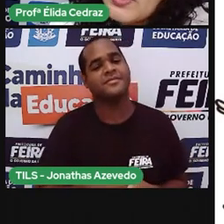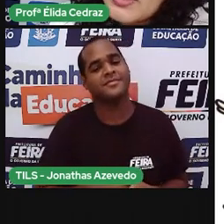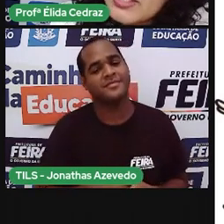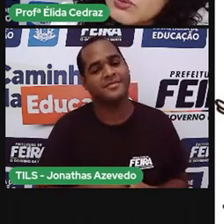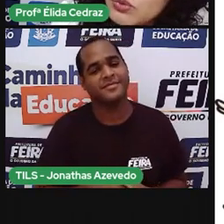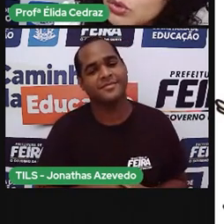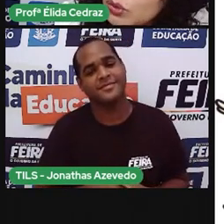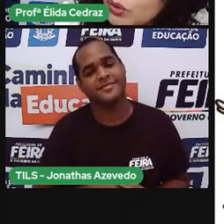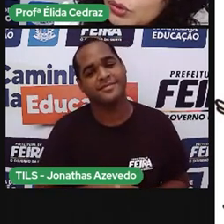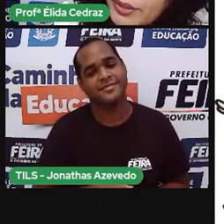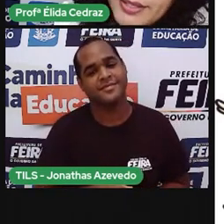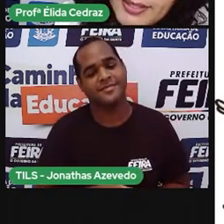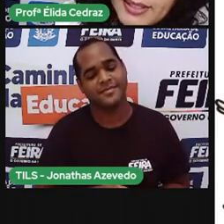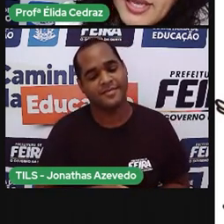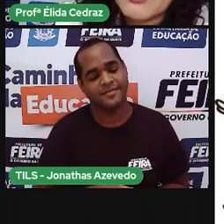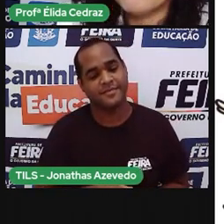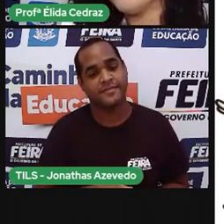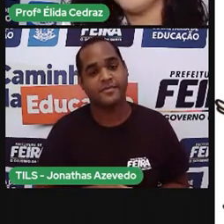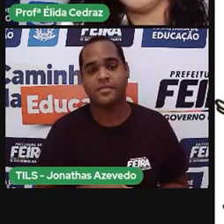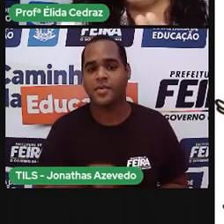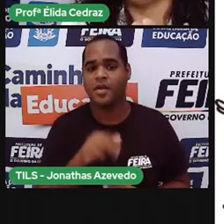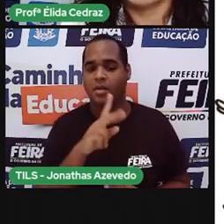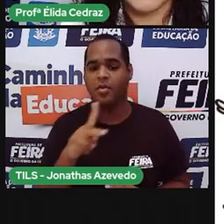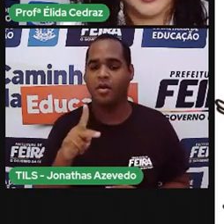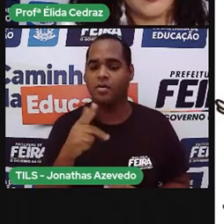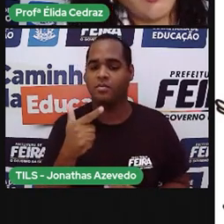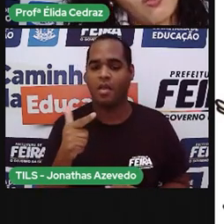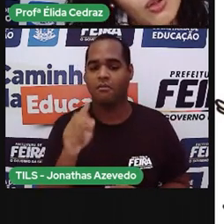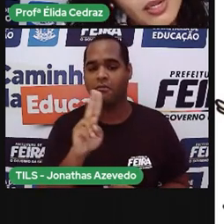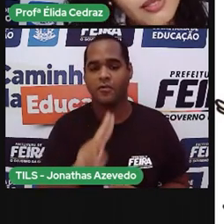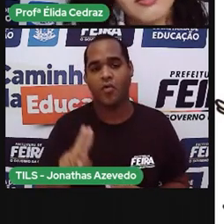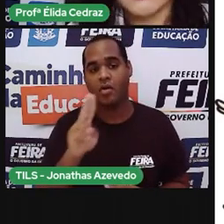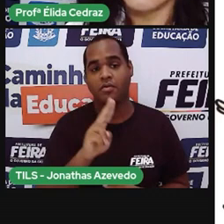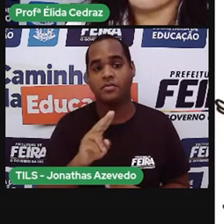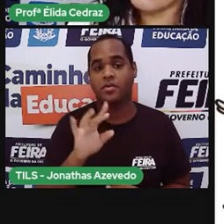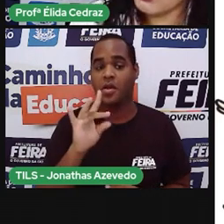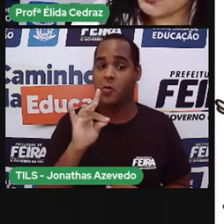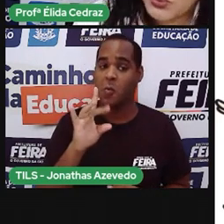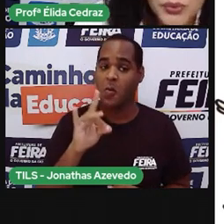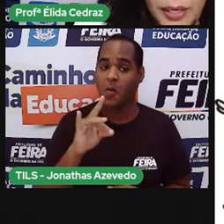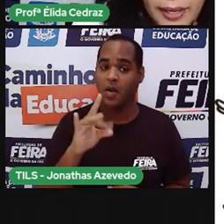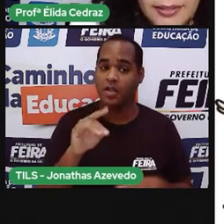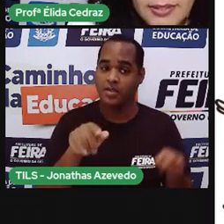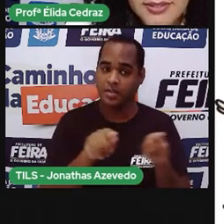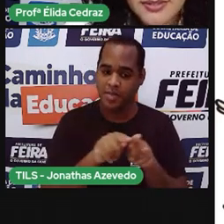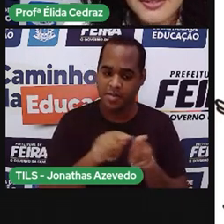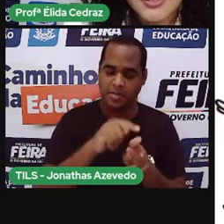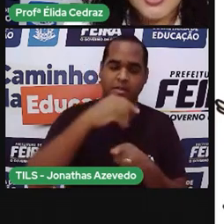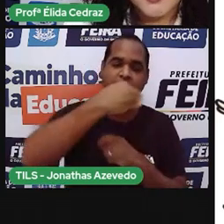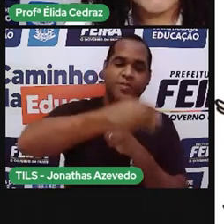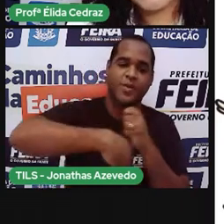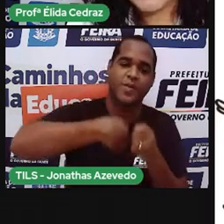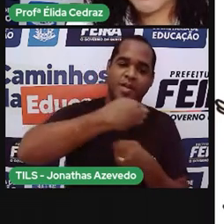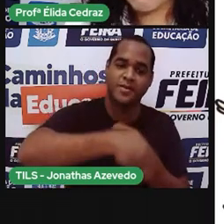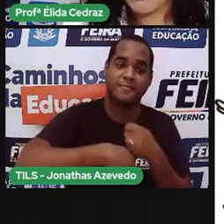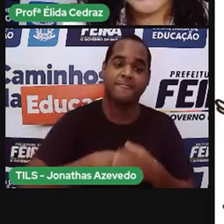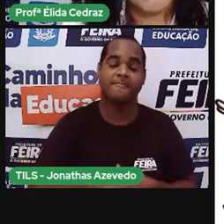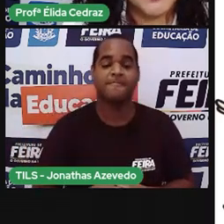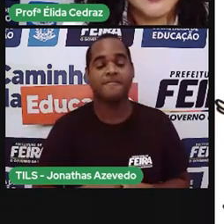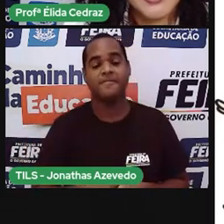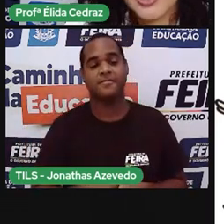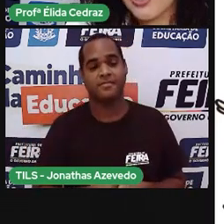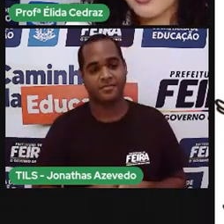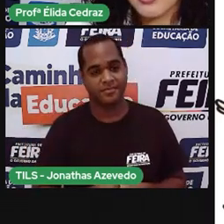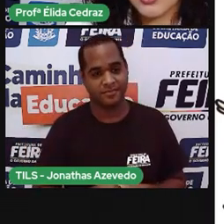aqui que a prova não usou reciclável foi a cola e o duro é mas